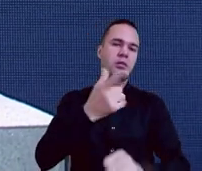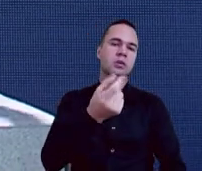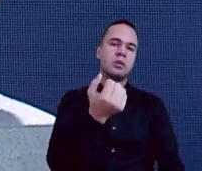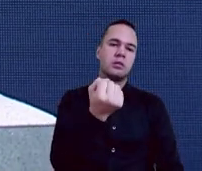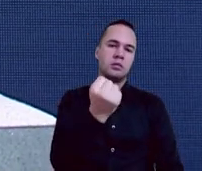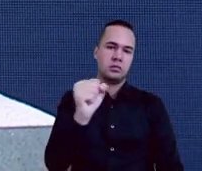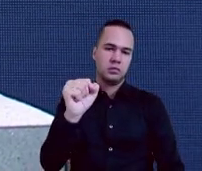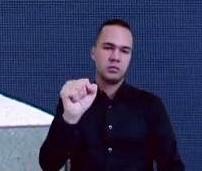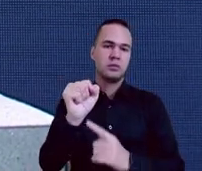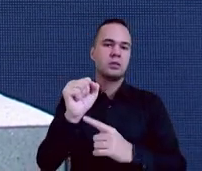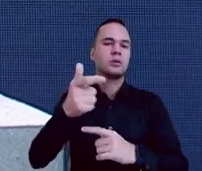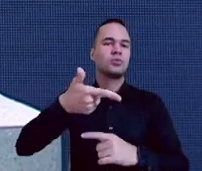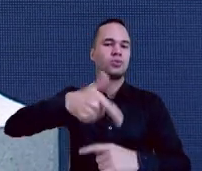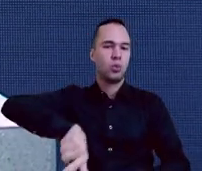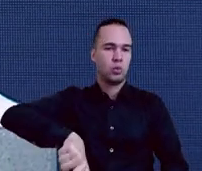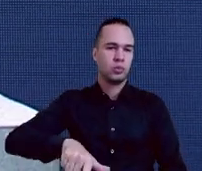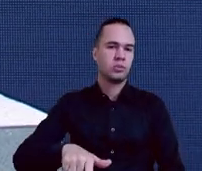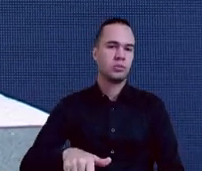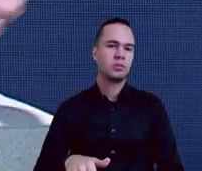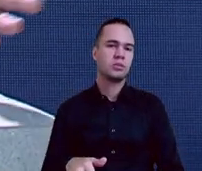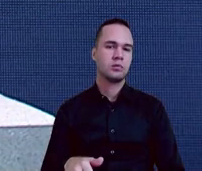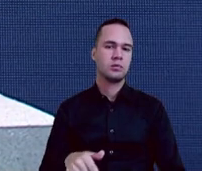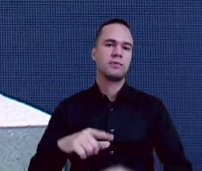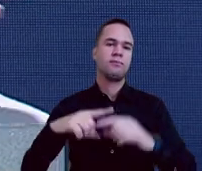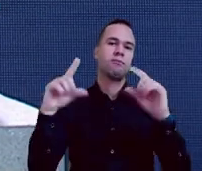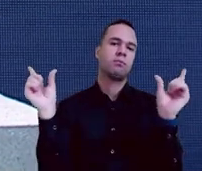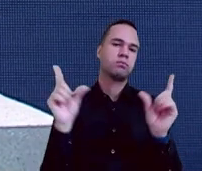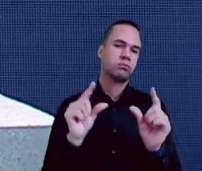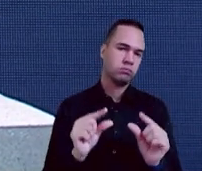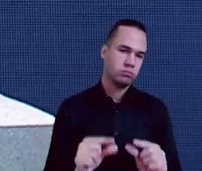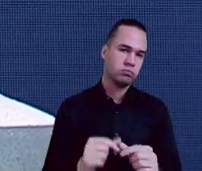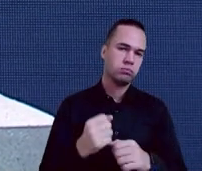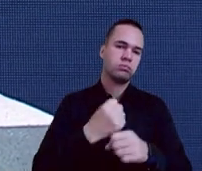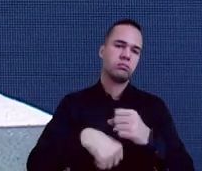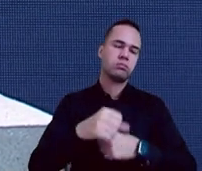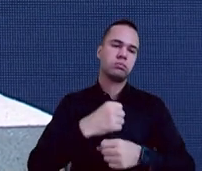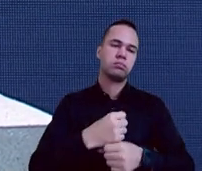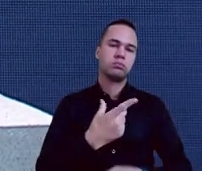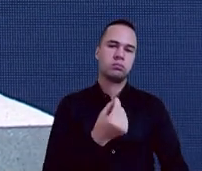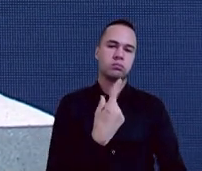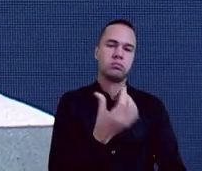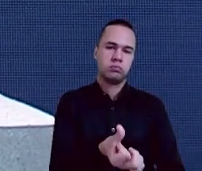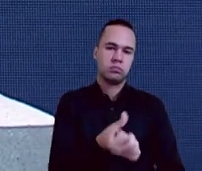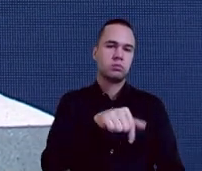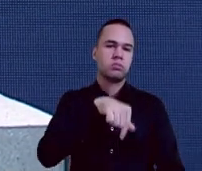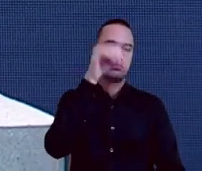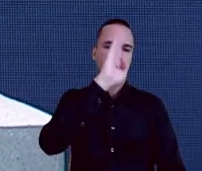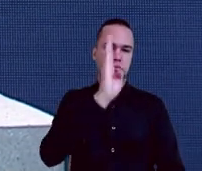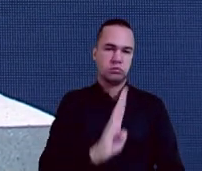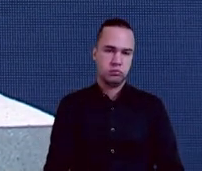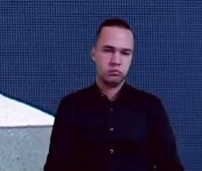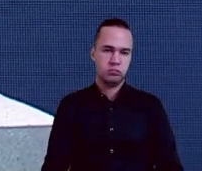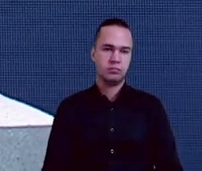novo uma recessão 2016 aqui no Brasil tudo então é